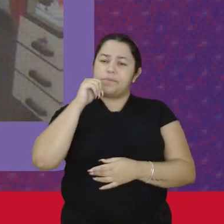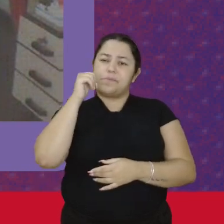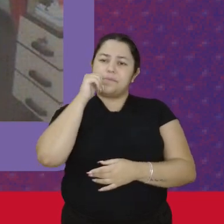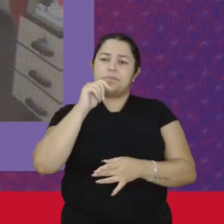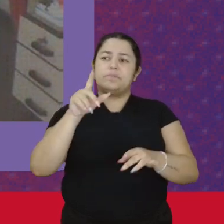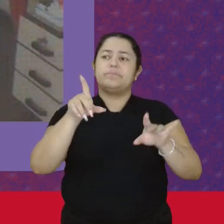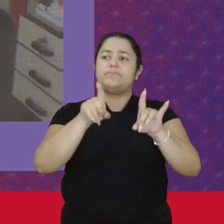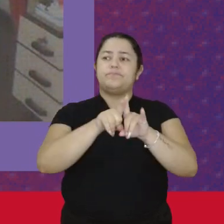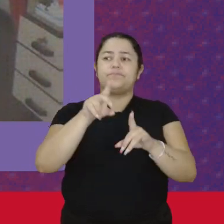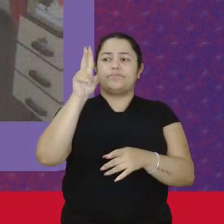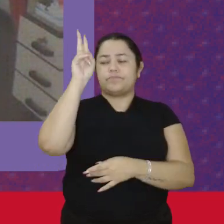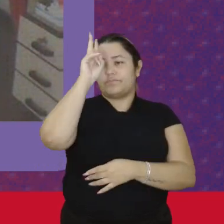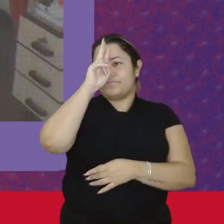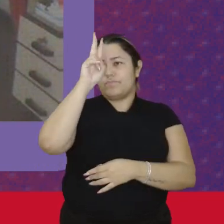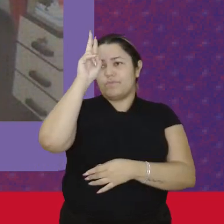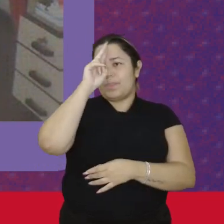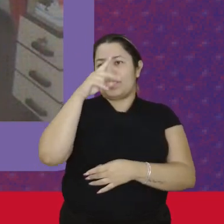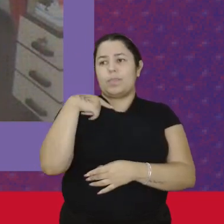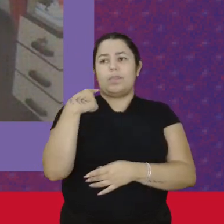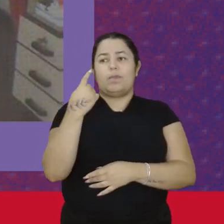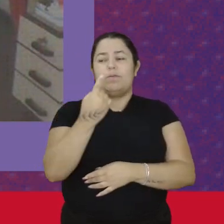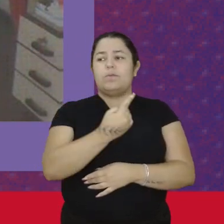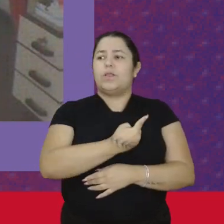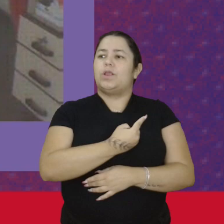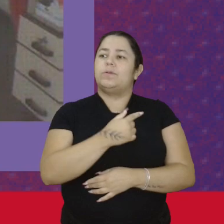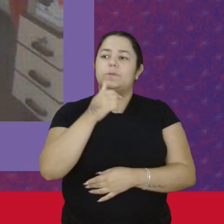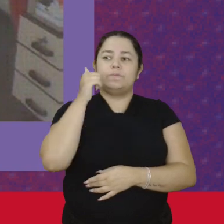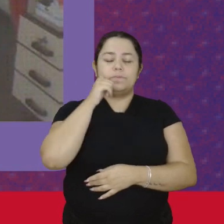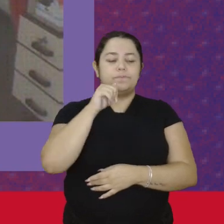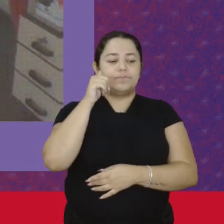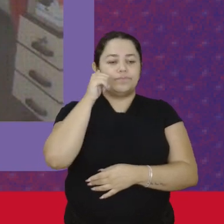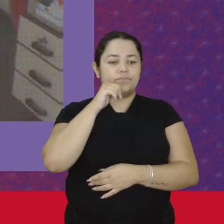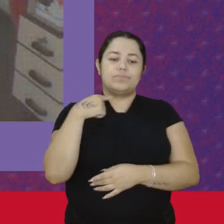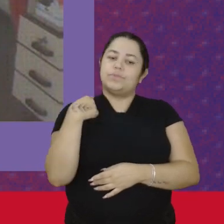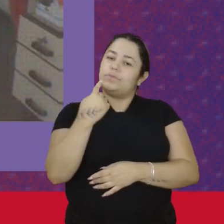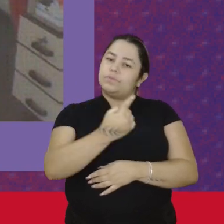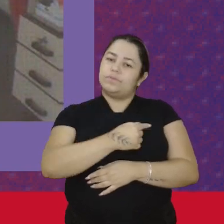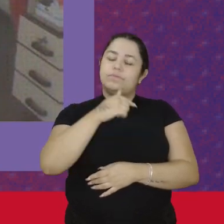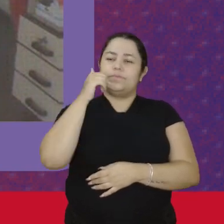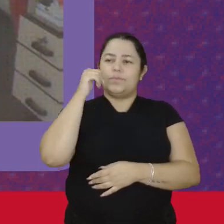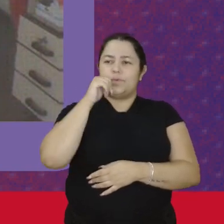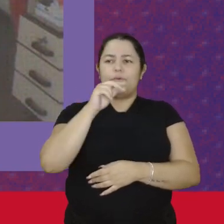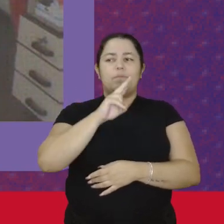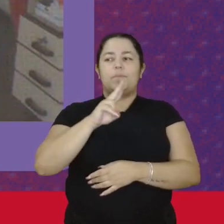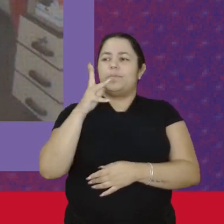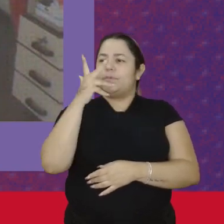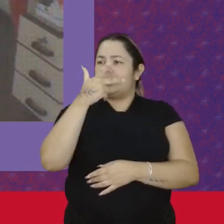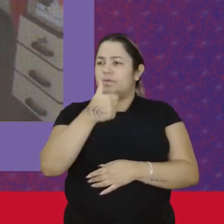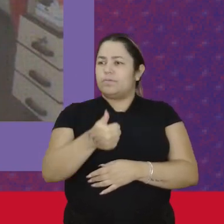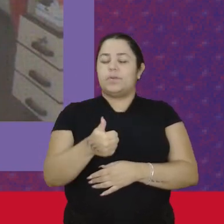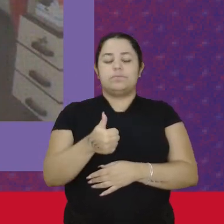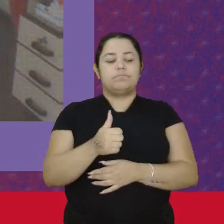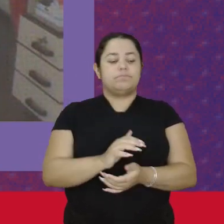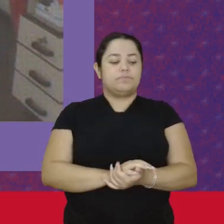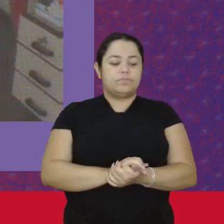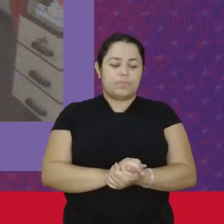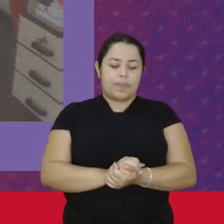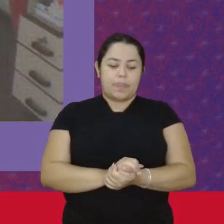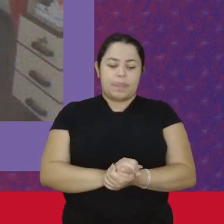Mulheres, eu me lembro, Nós Mulheres, gente, que nome lindo, Nós Mulheres, aquilo era fantástico,